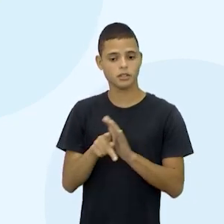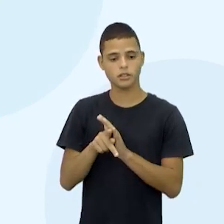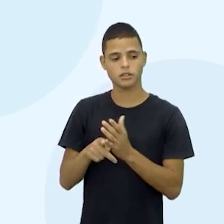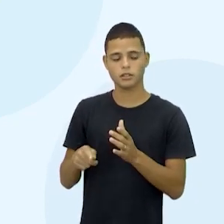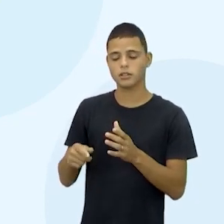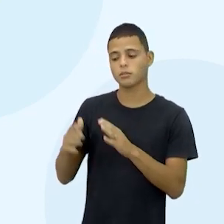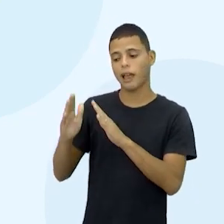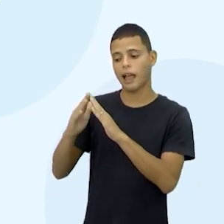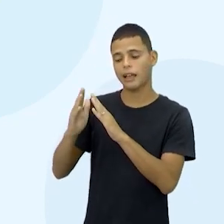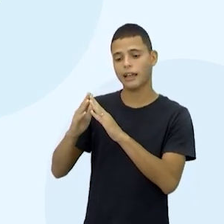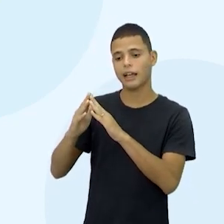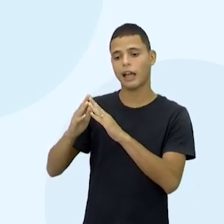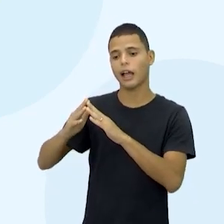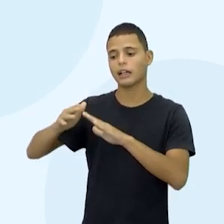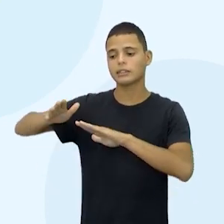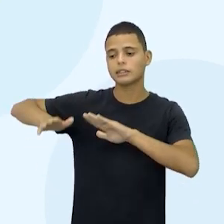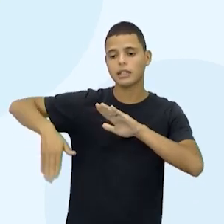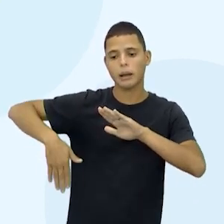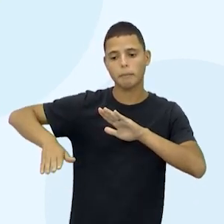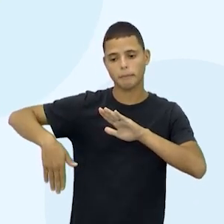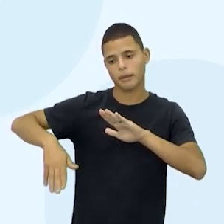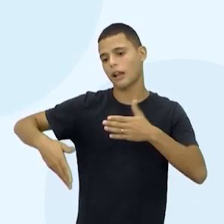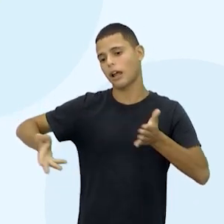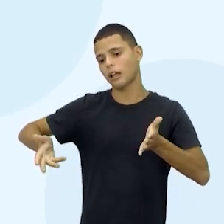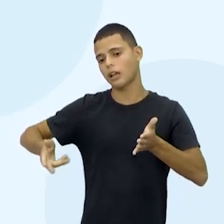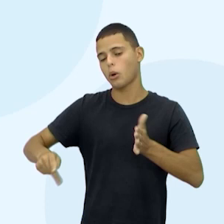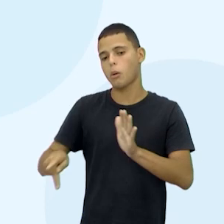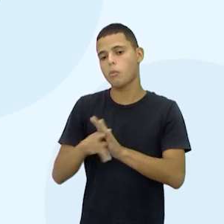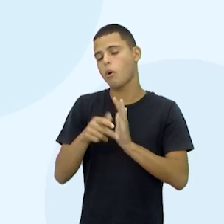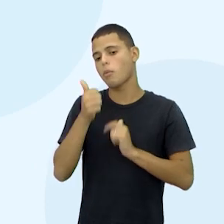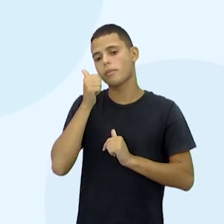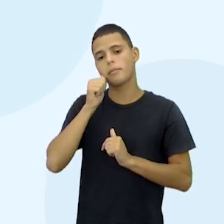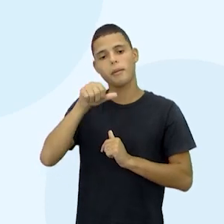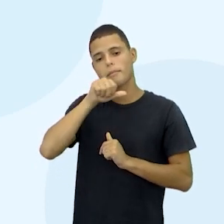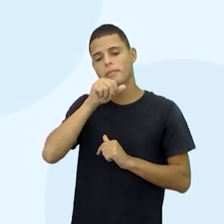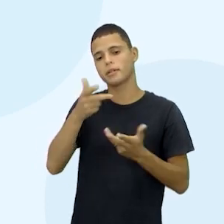está simulando, né, uma casa própria para nossa mãe, então...